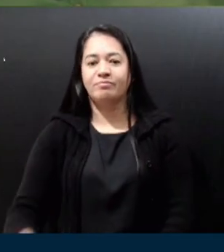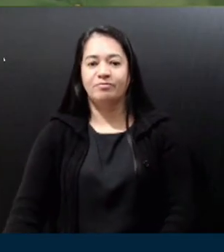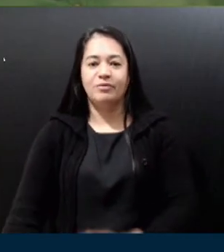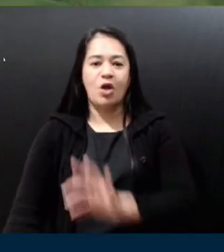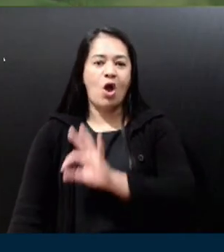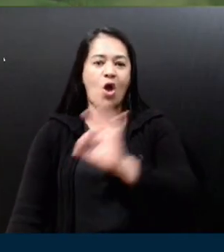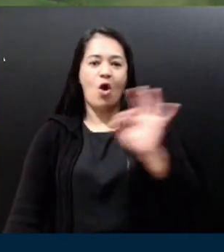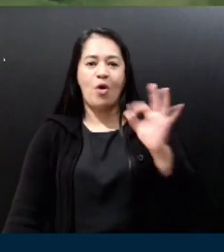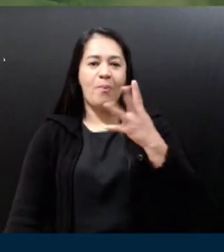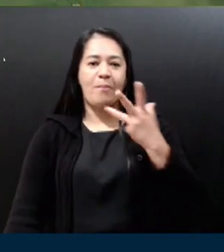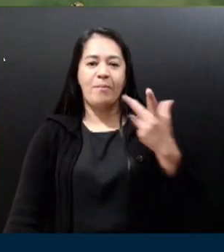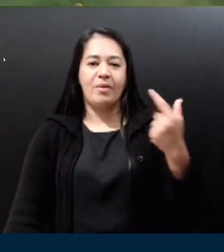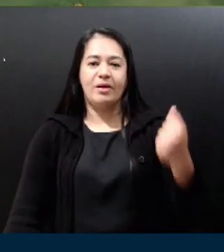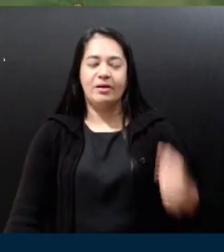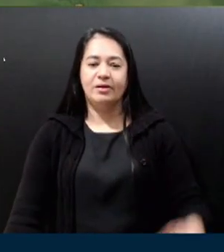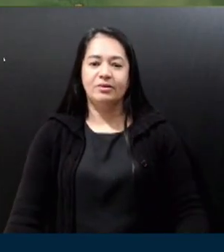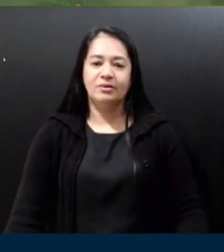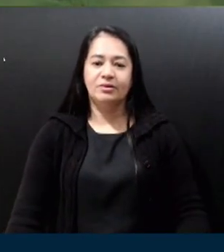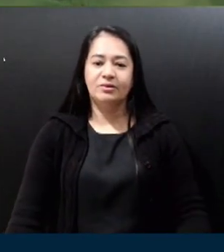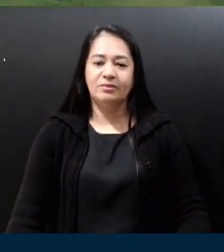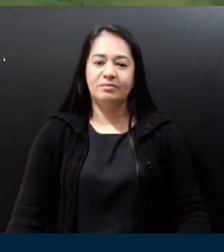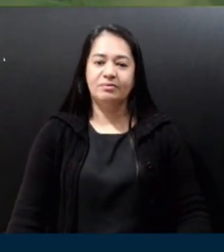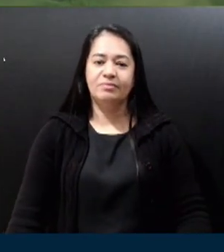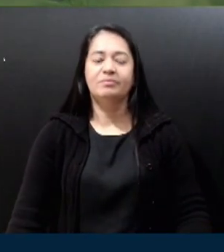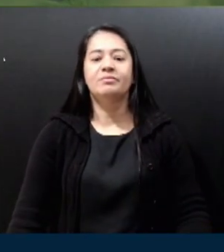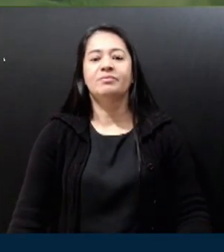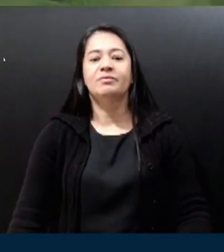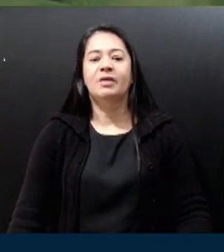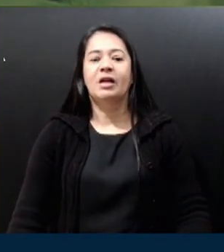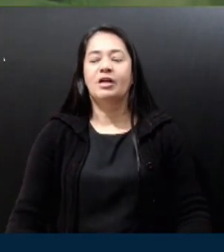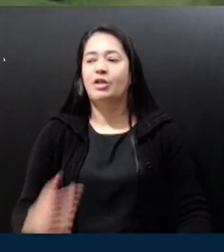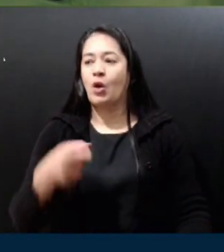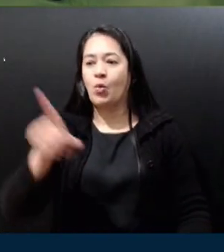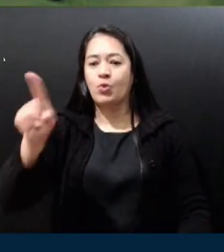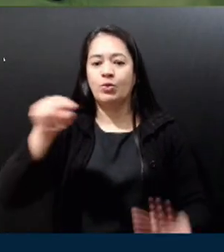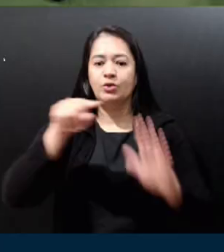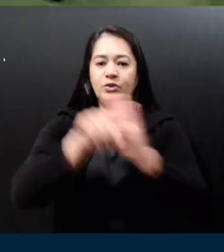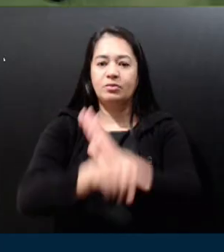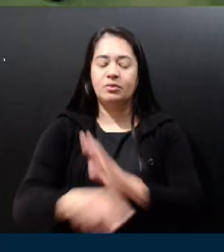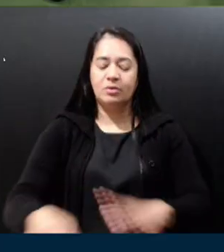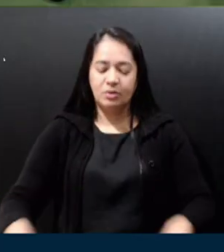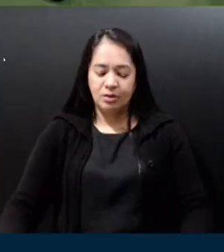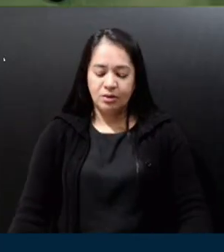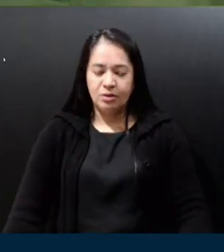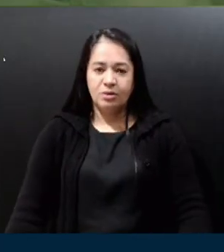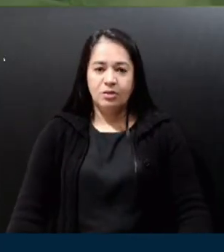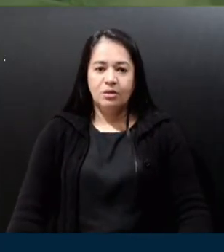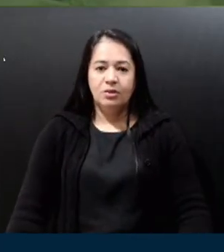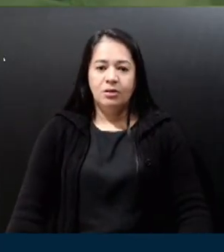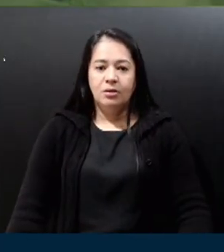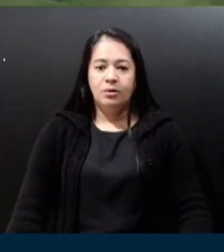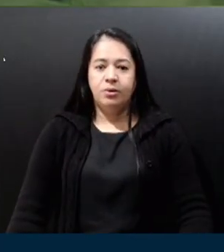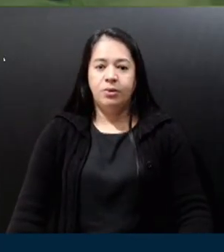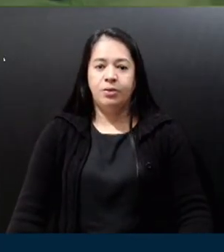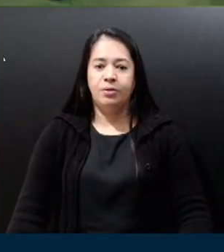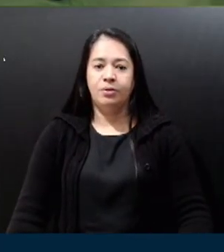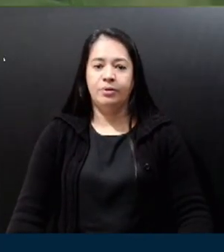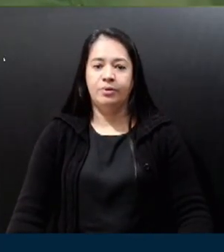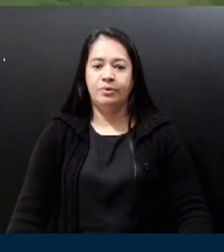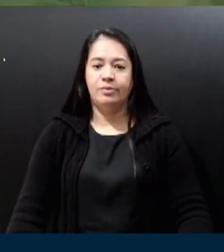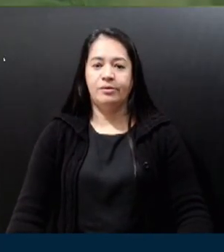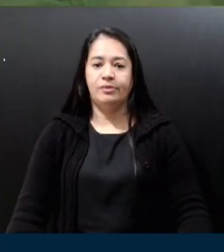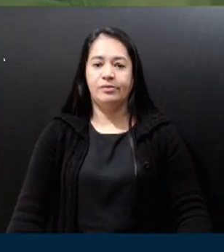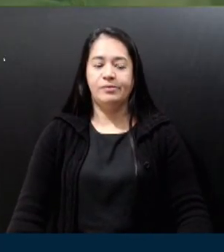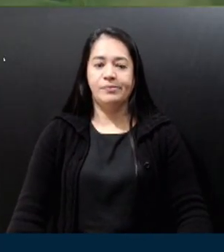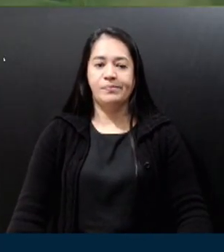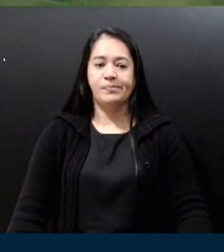Maravilha, muito bom. Vamos lá, então. Acho que é a última pergunta, né, produção? Pode mandar para a gente, por gentileza. Vamos ver quem está conosco.